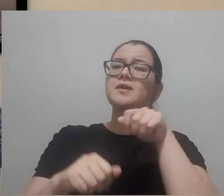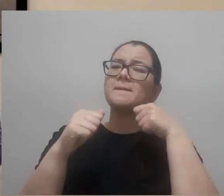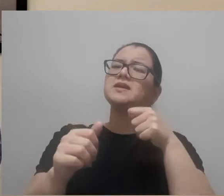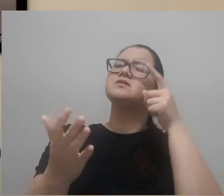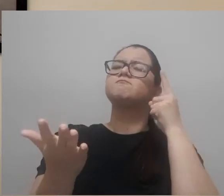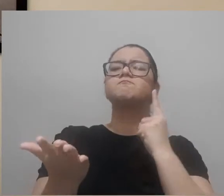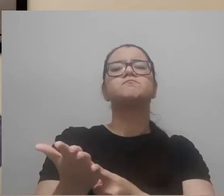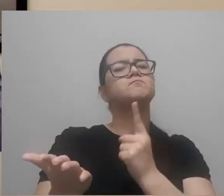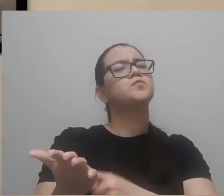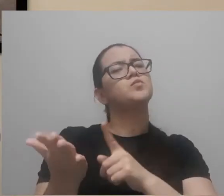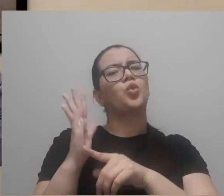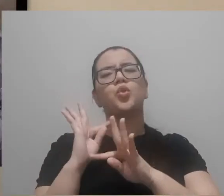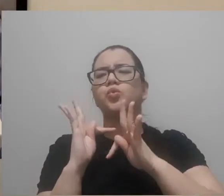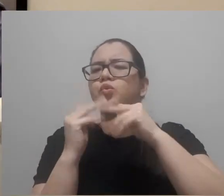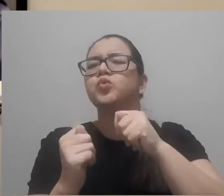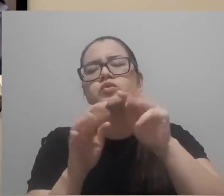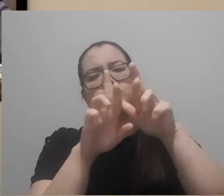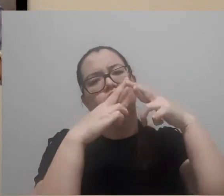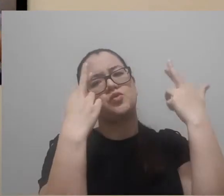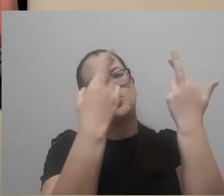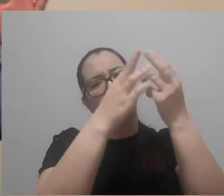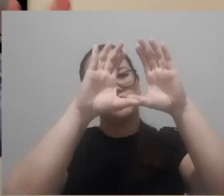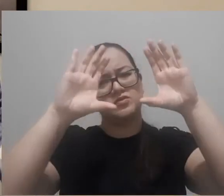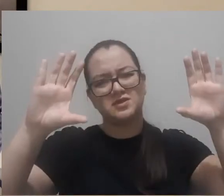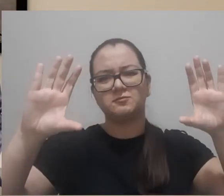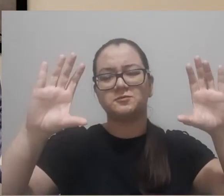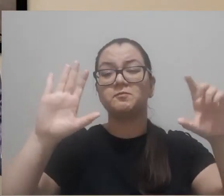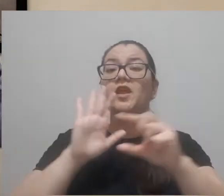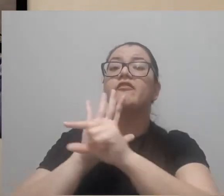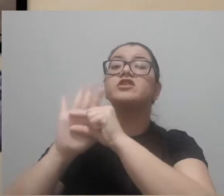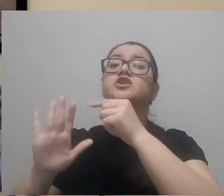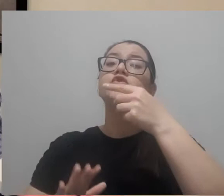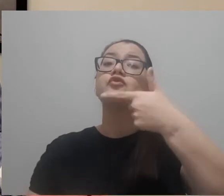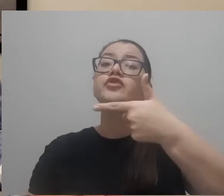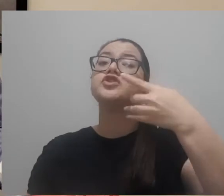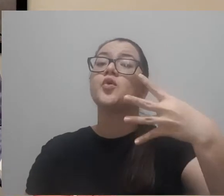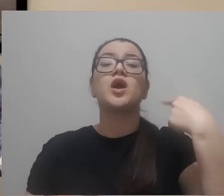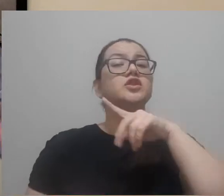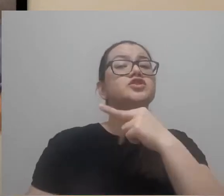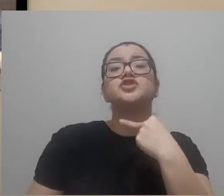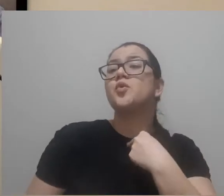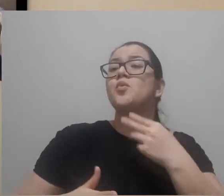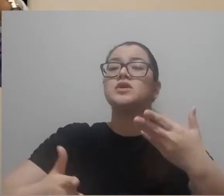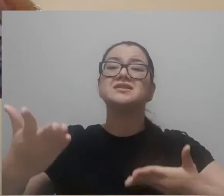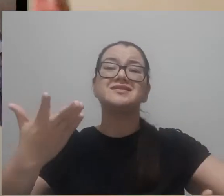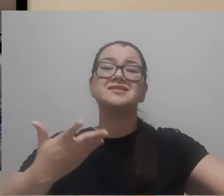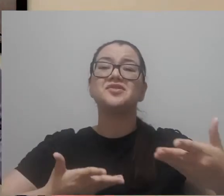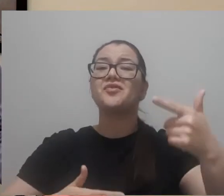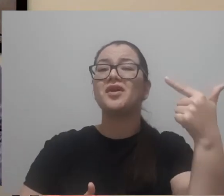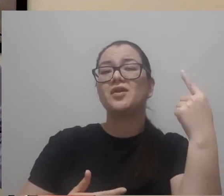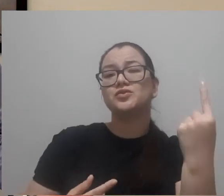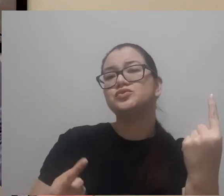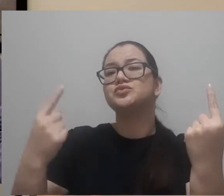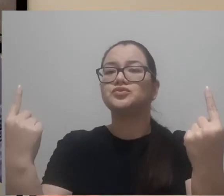reino. Veja o versículo 24, nós não podemos servir a Deus e as riquezas, não se pode servir a Deus e